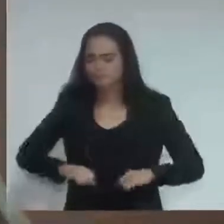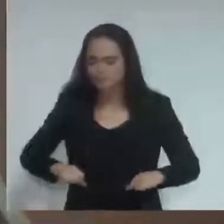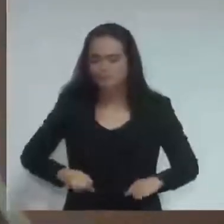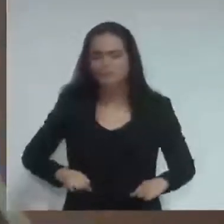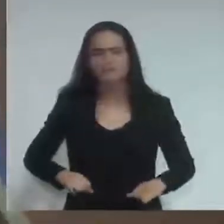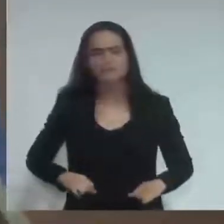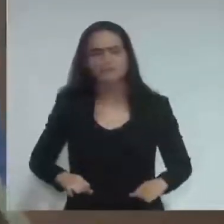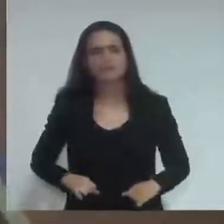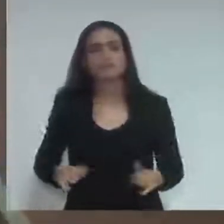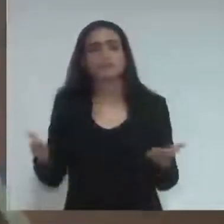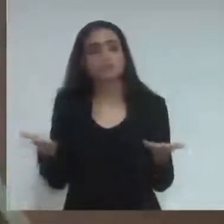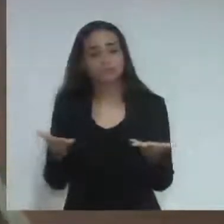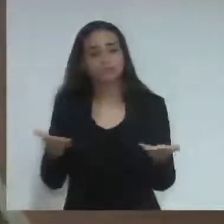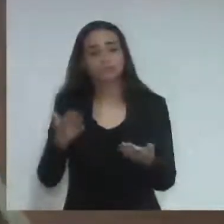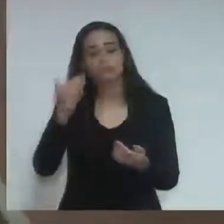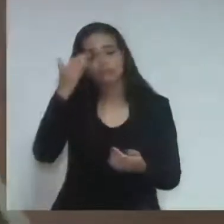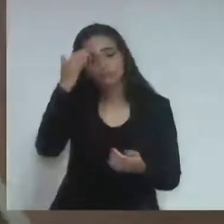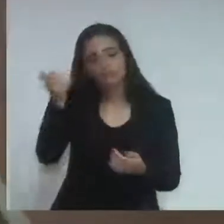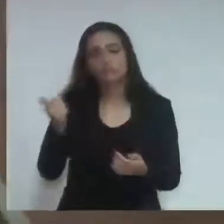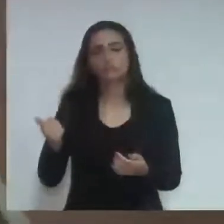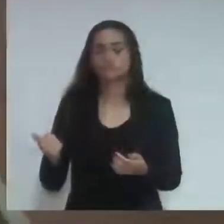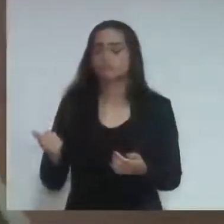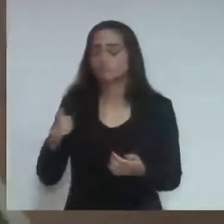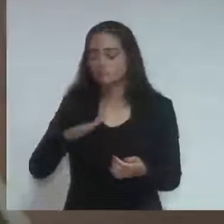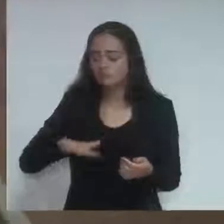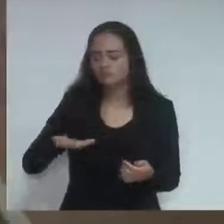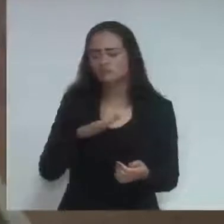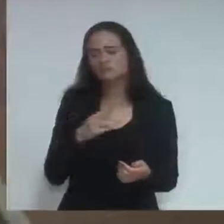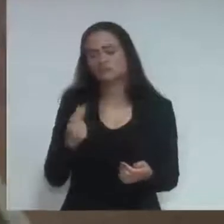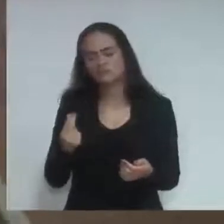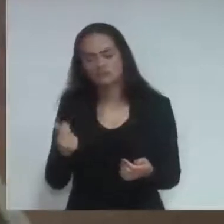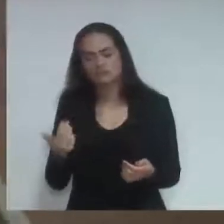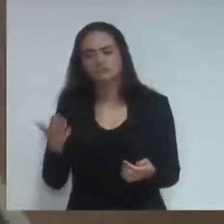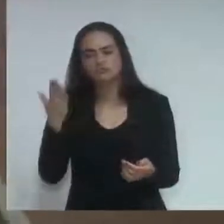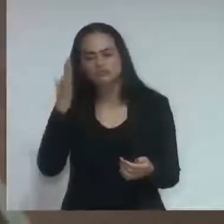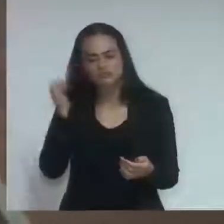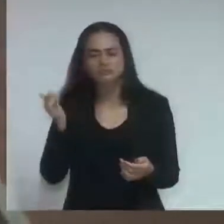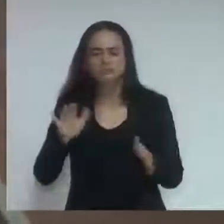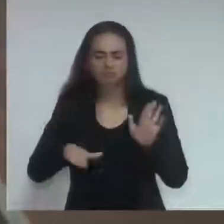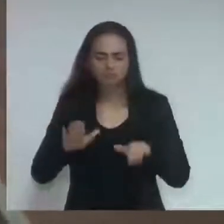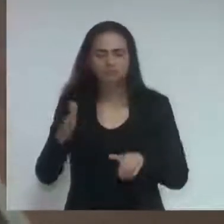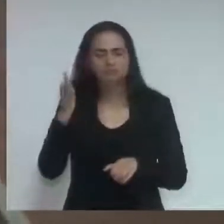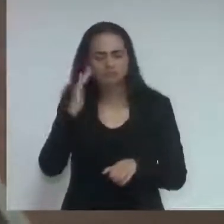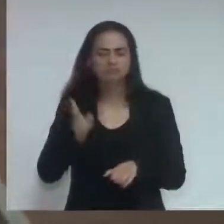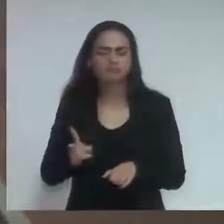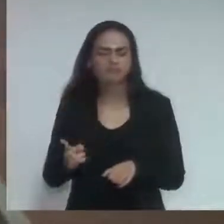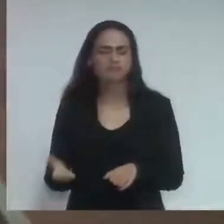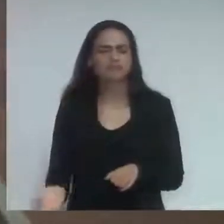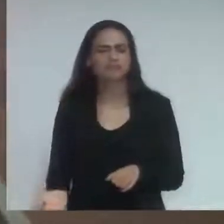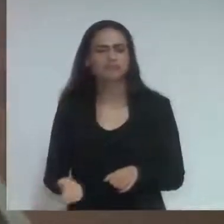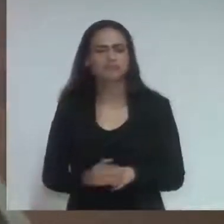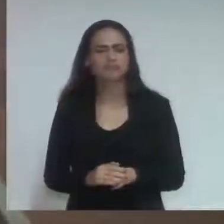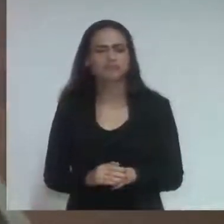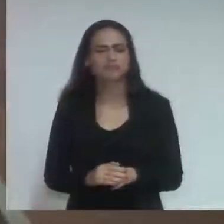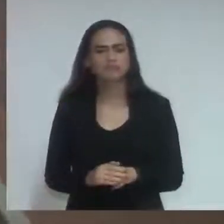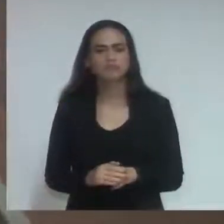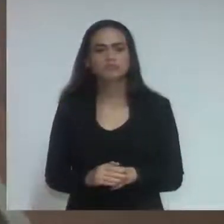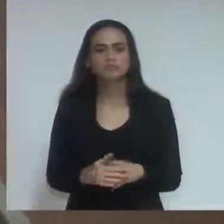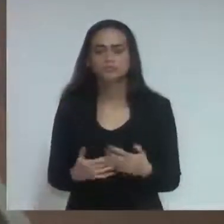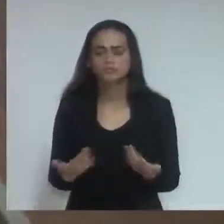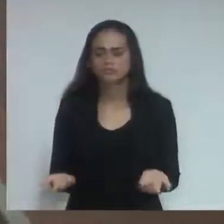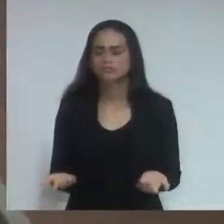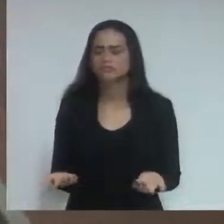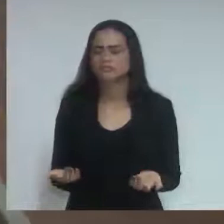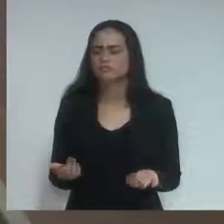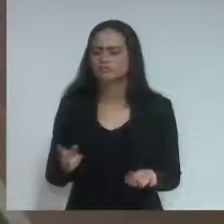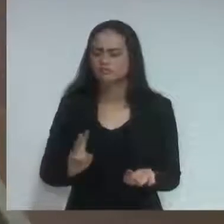vivo, as condições que vivo, que sempre vivi. E eu tenho, depois de, ao todo de militância,